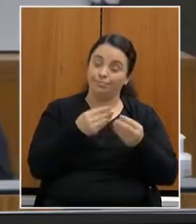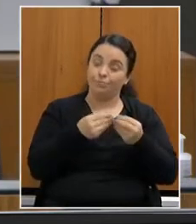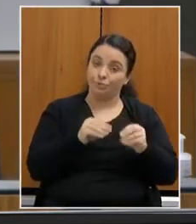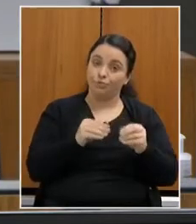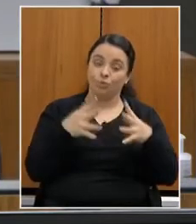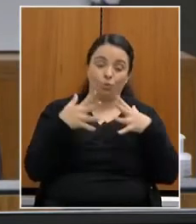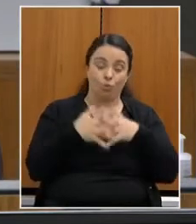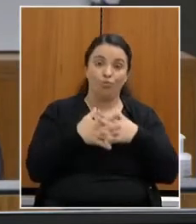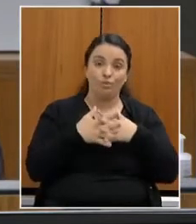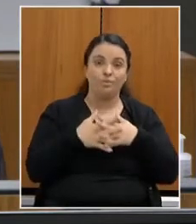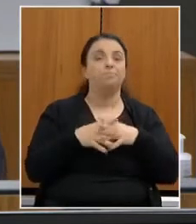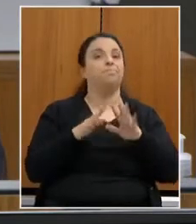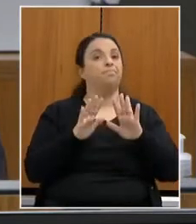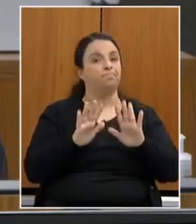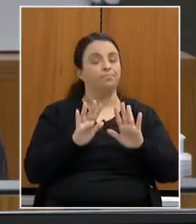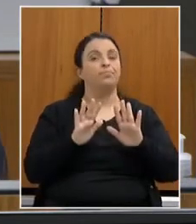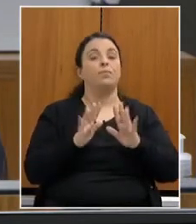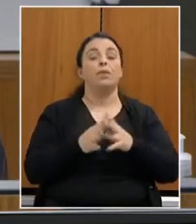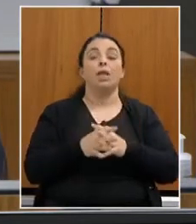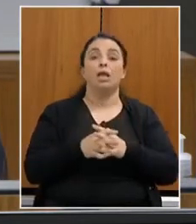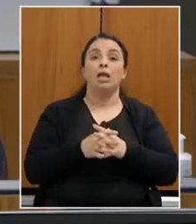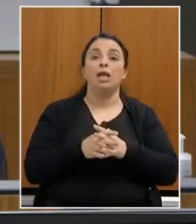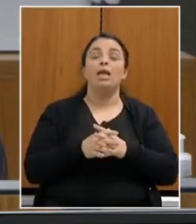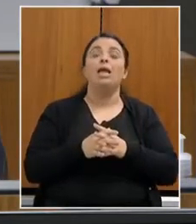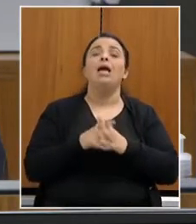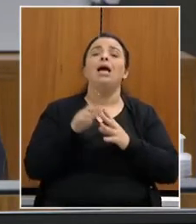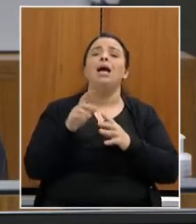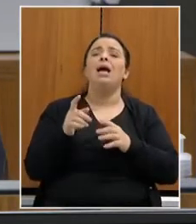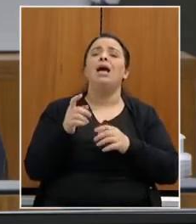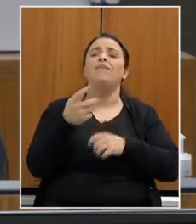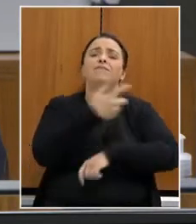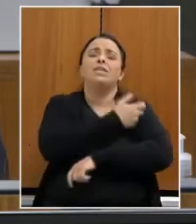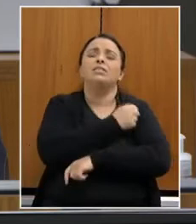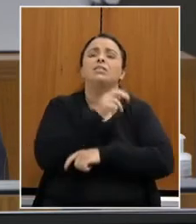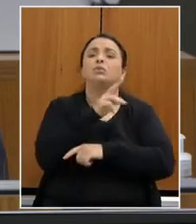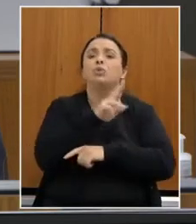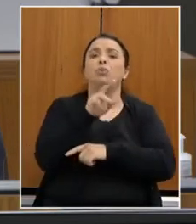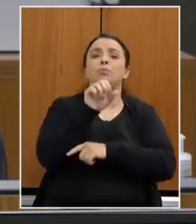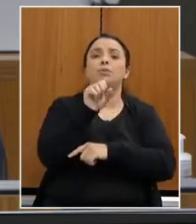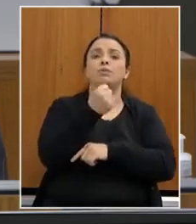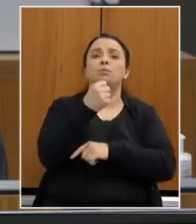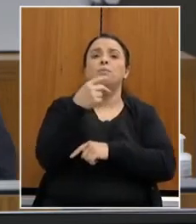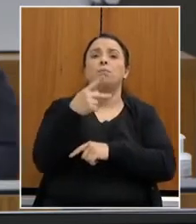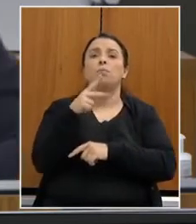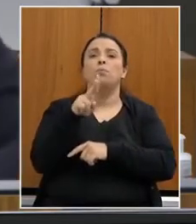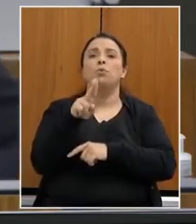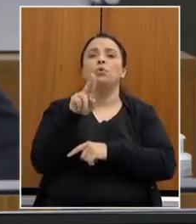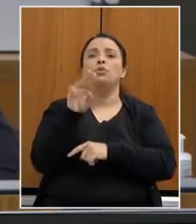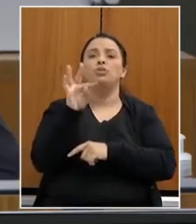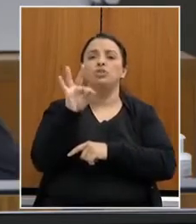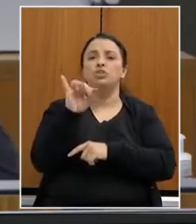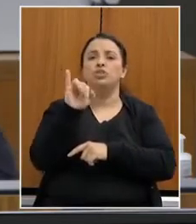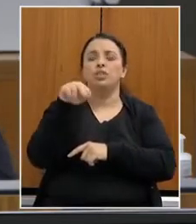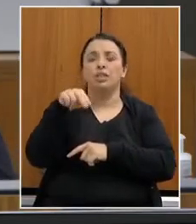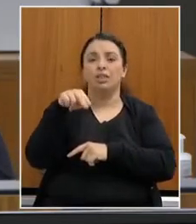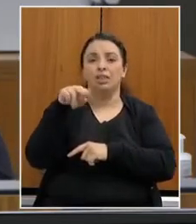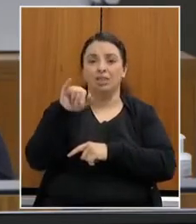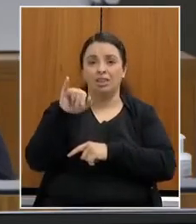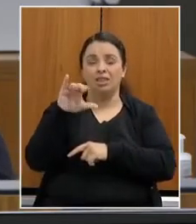a Sputnik ainda apesar de não ter uma autorização emergencial de uso no Brasil